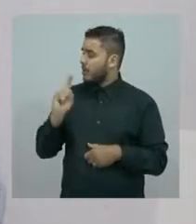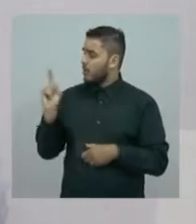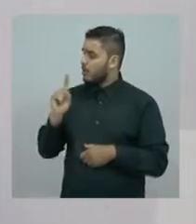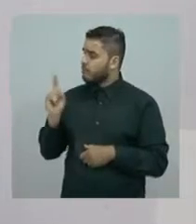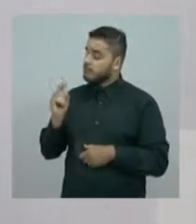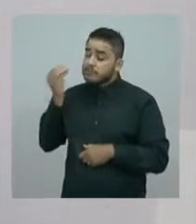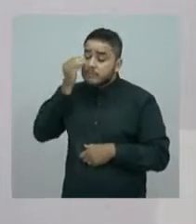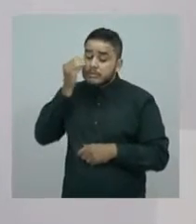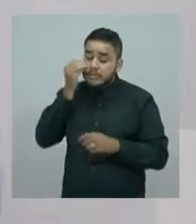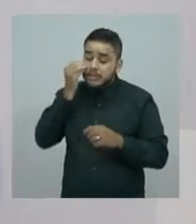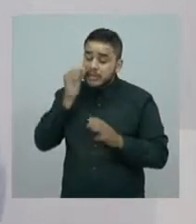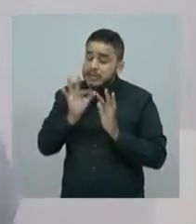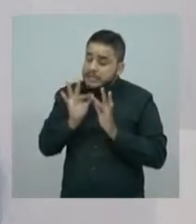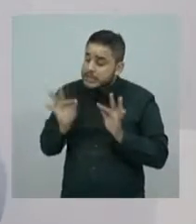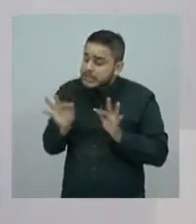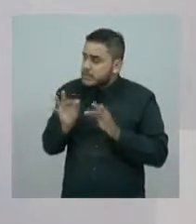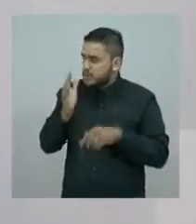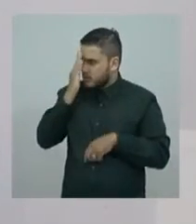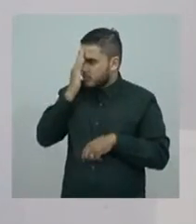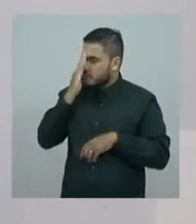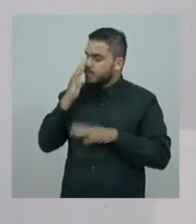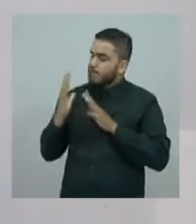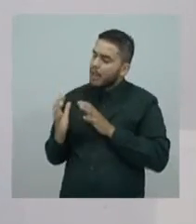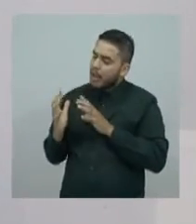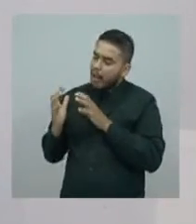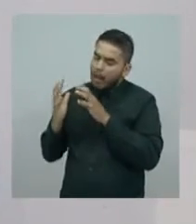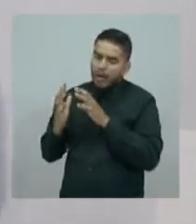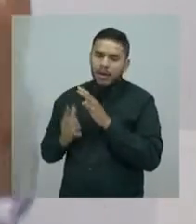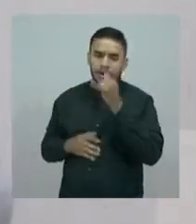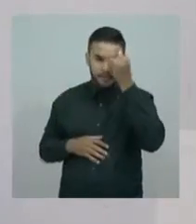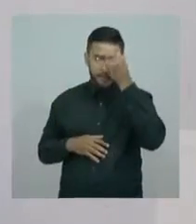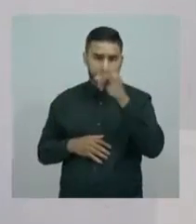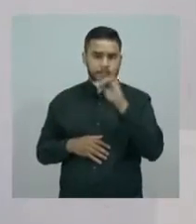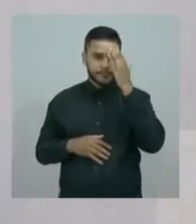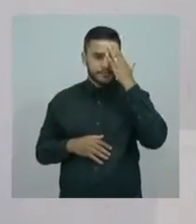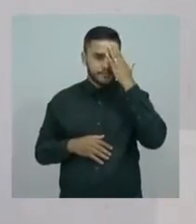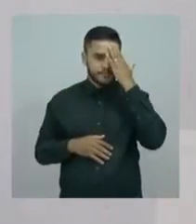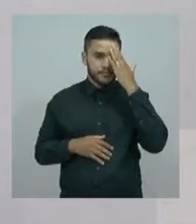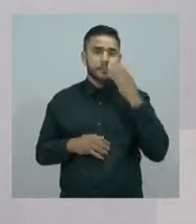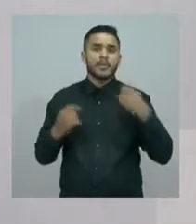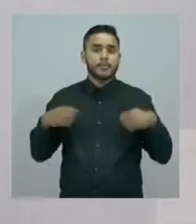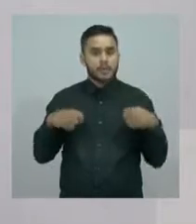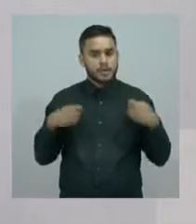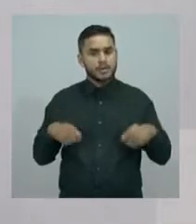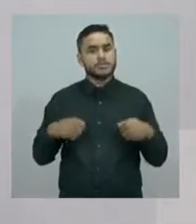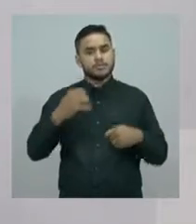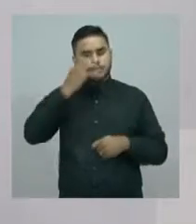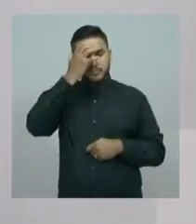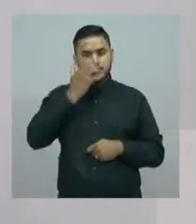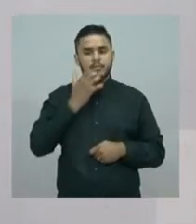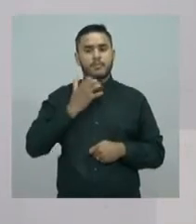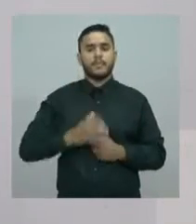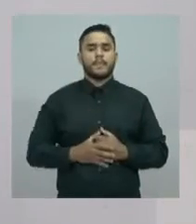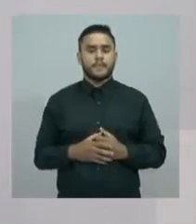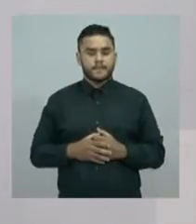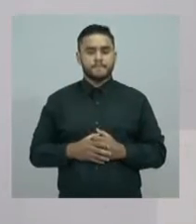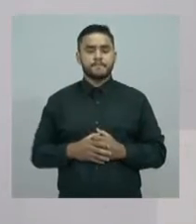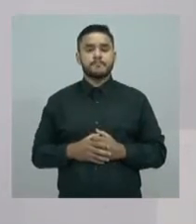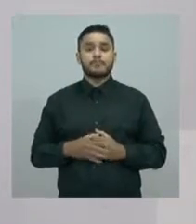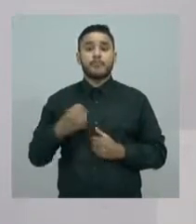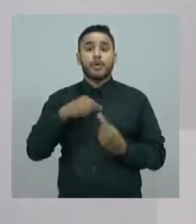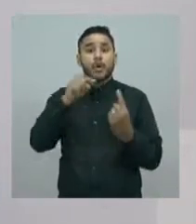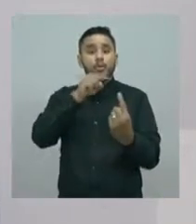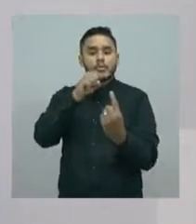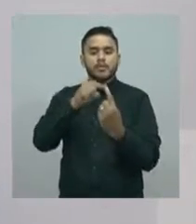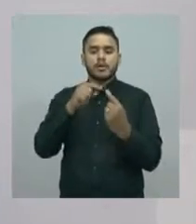conflito para a justiça, para anos e anos e anos e abarrotar ainda mais a justiça? O nosso